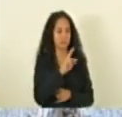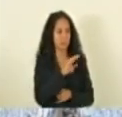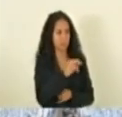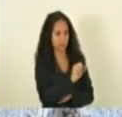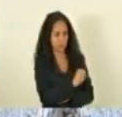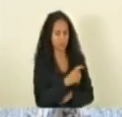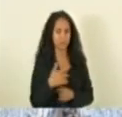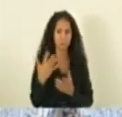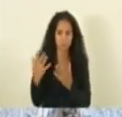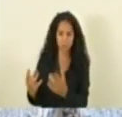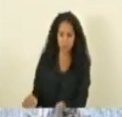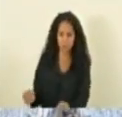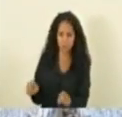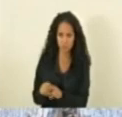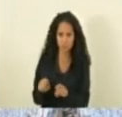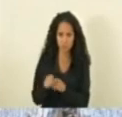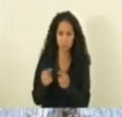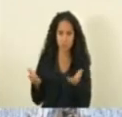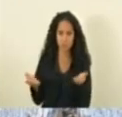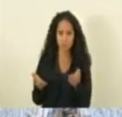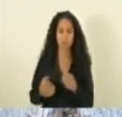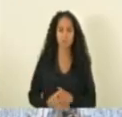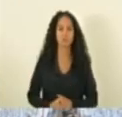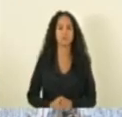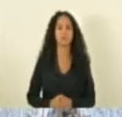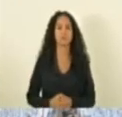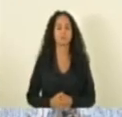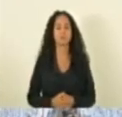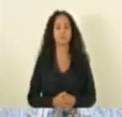assumir rapidamente para fazer uso da palavra?